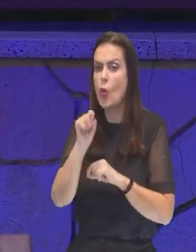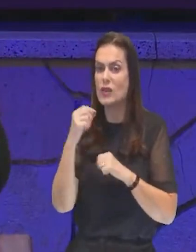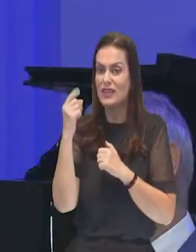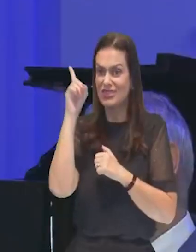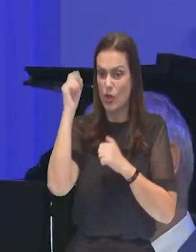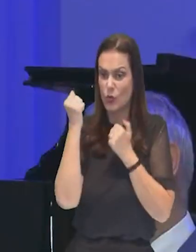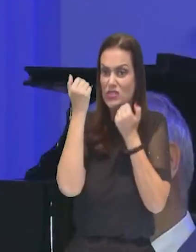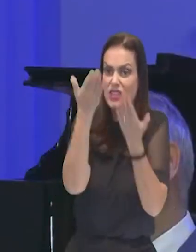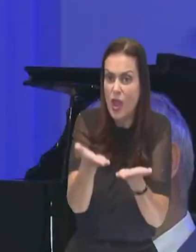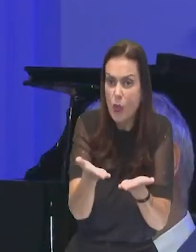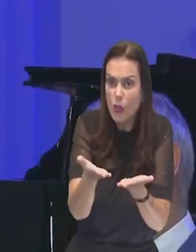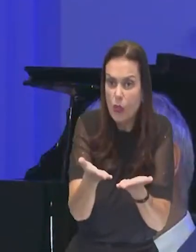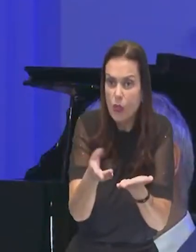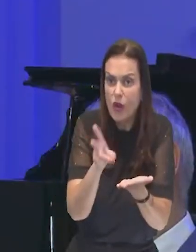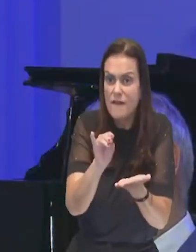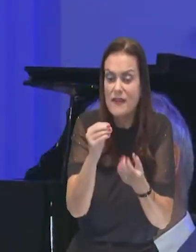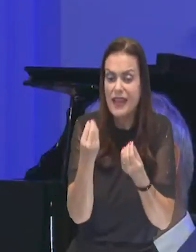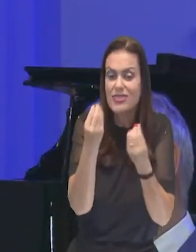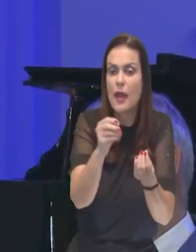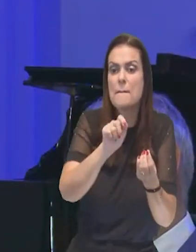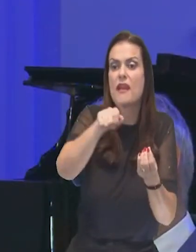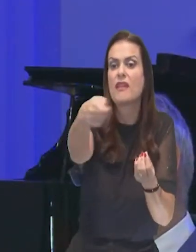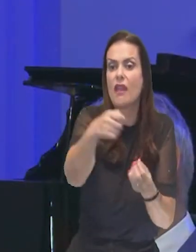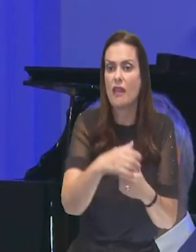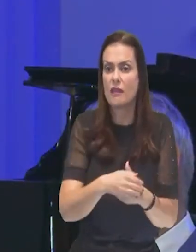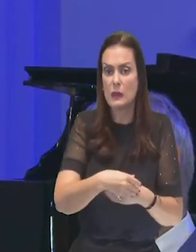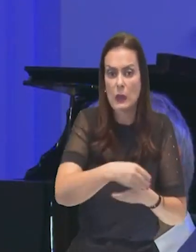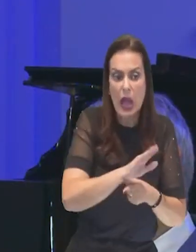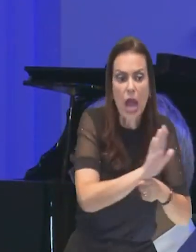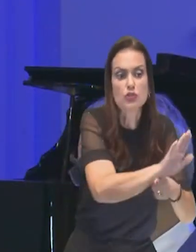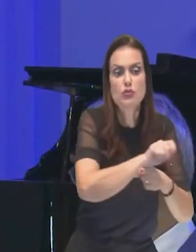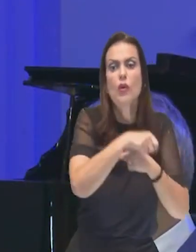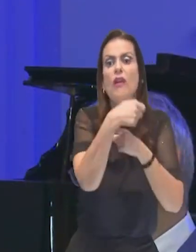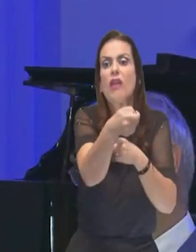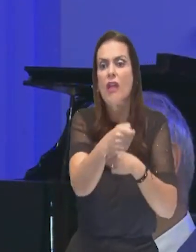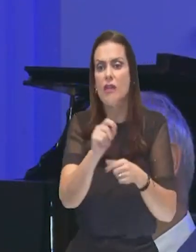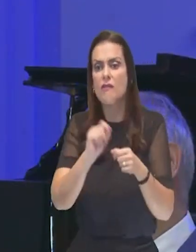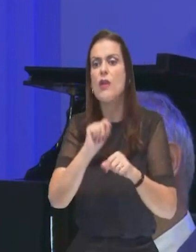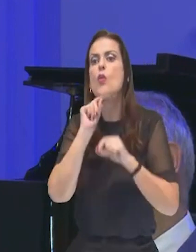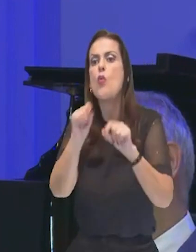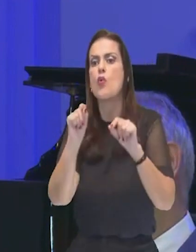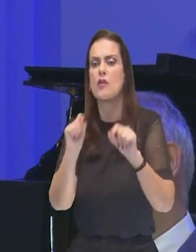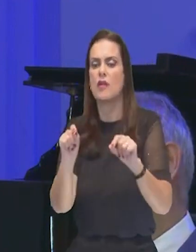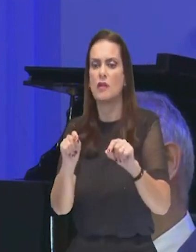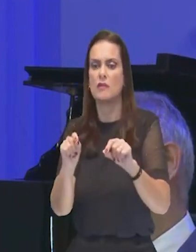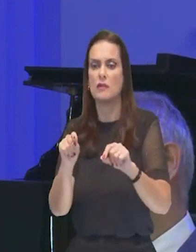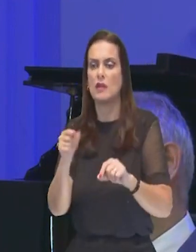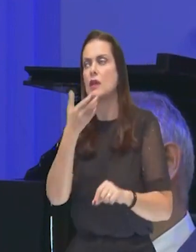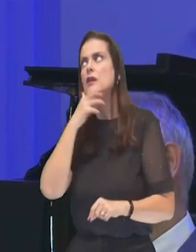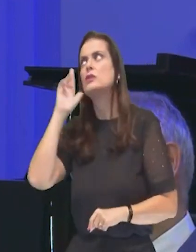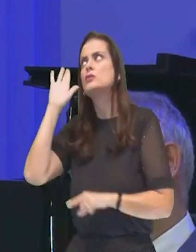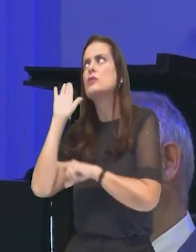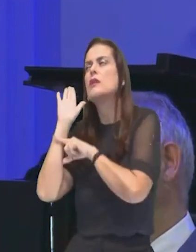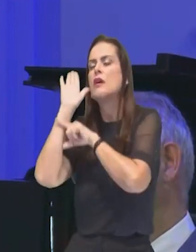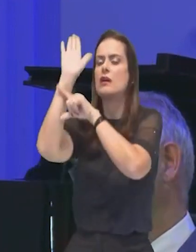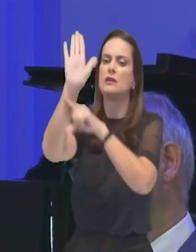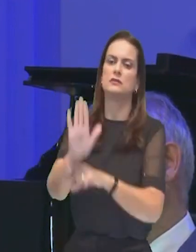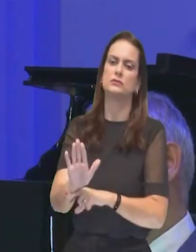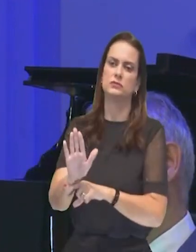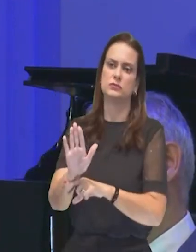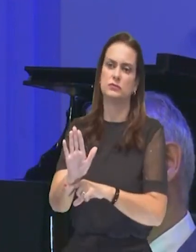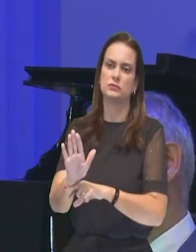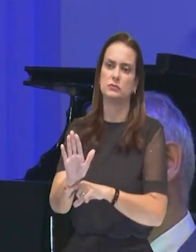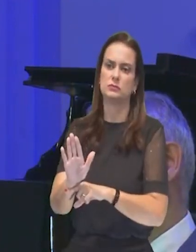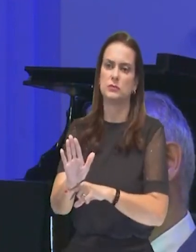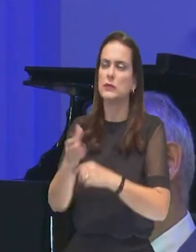coloquei na tua mão, para quem você distribuiu? O que você fez? Que nos ajude o Senhor, e nos